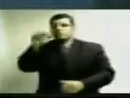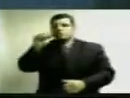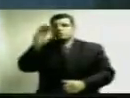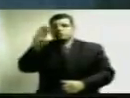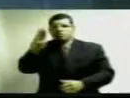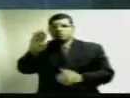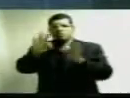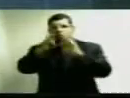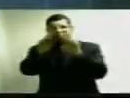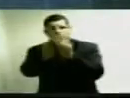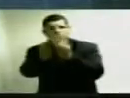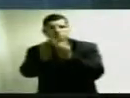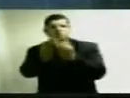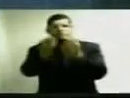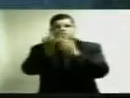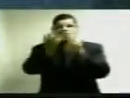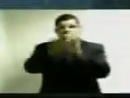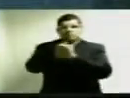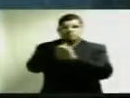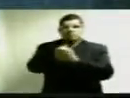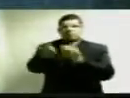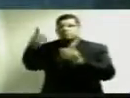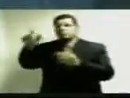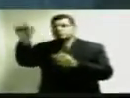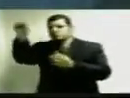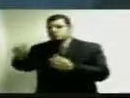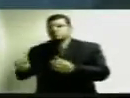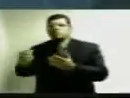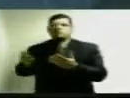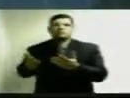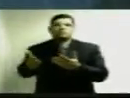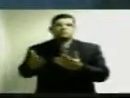para levar a família para um casamento de outro senador.